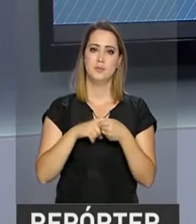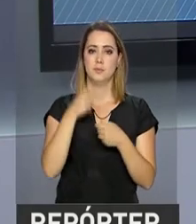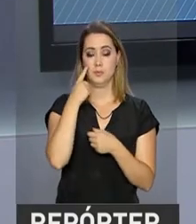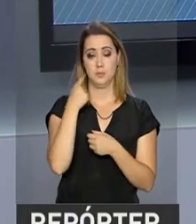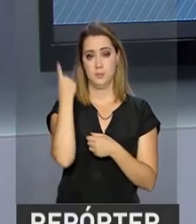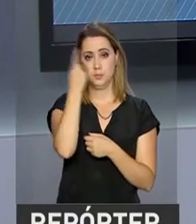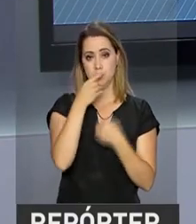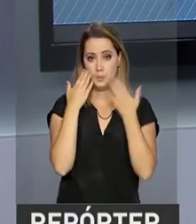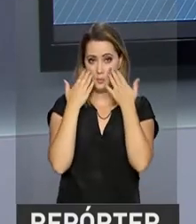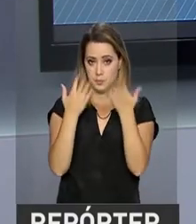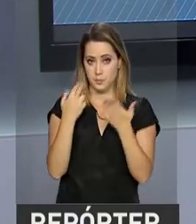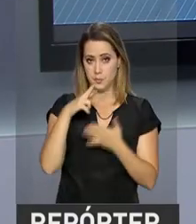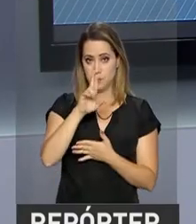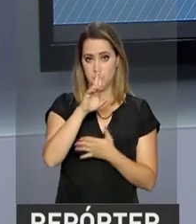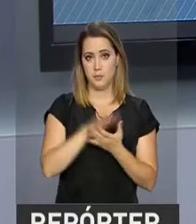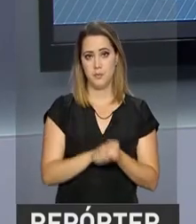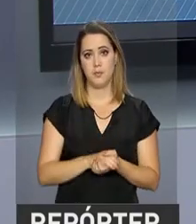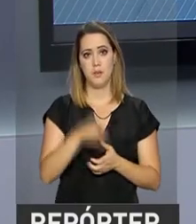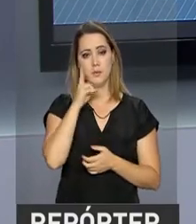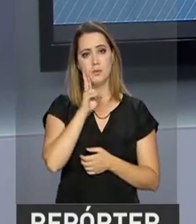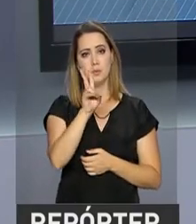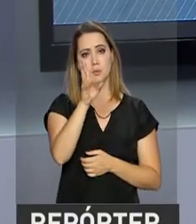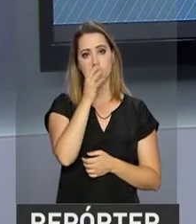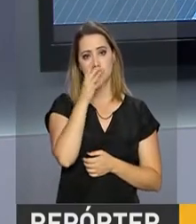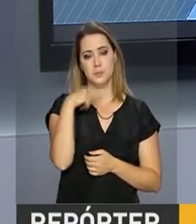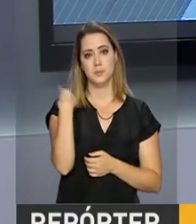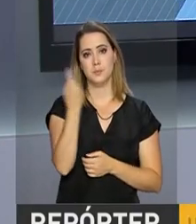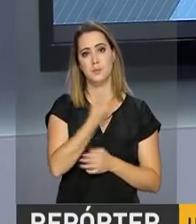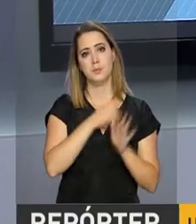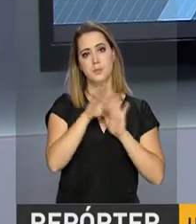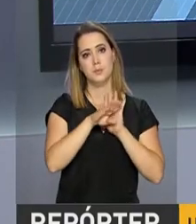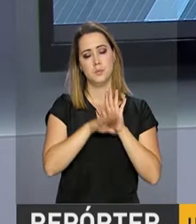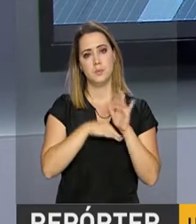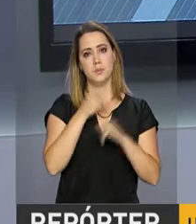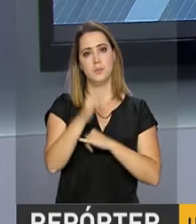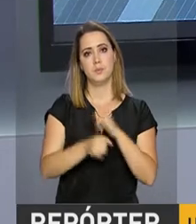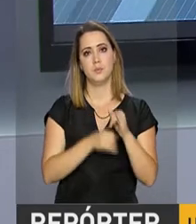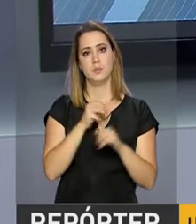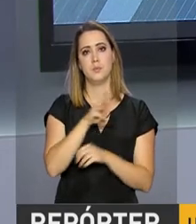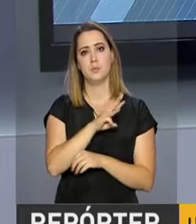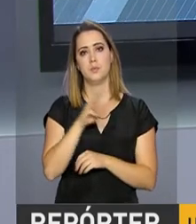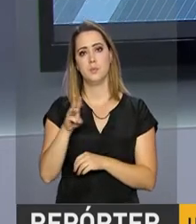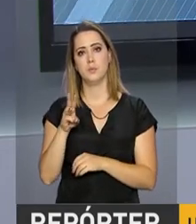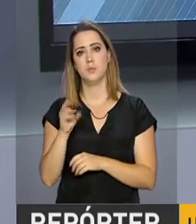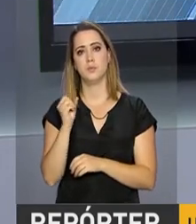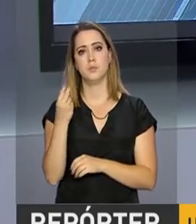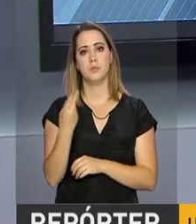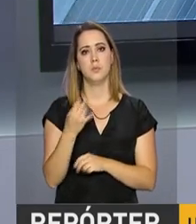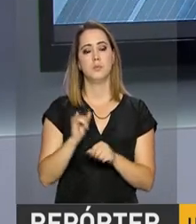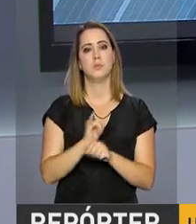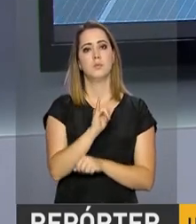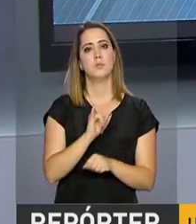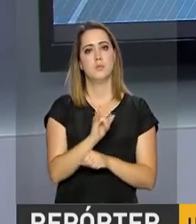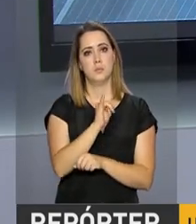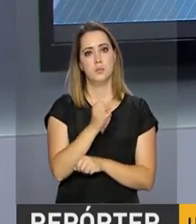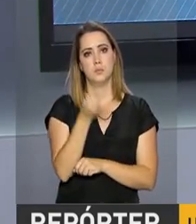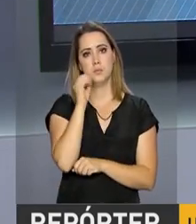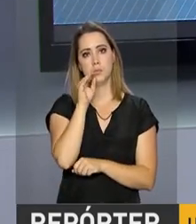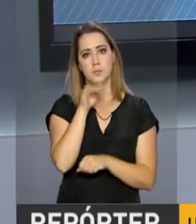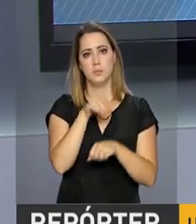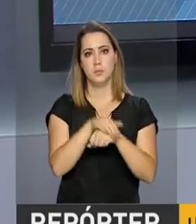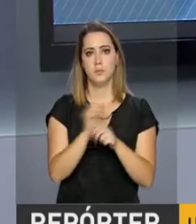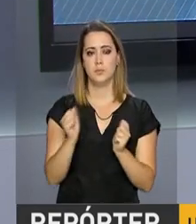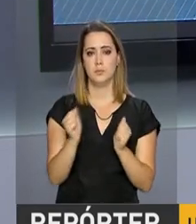hora na próxima edição do repórter nbr você pode acompanhar a nossa programação pela internet no site da npr o nosso canal no youtube